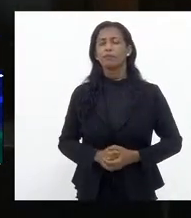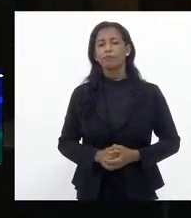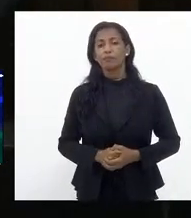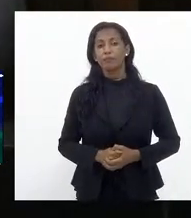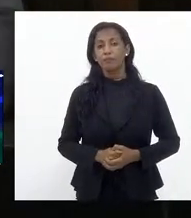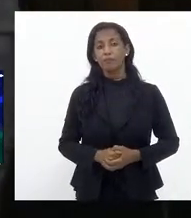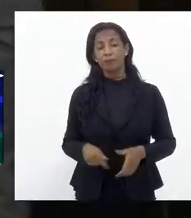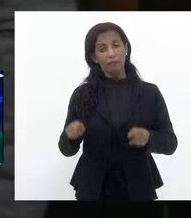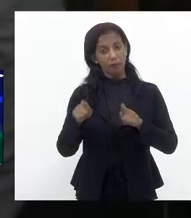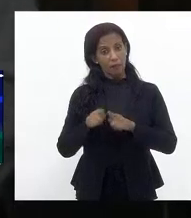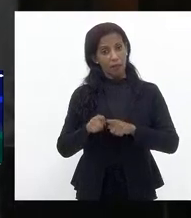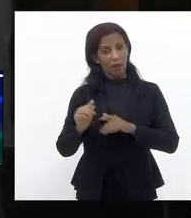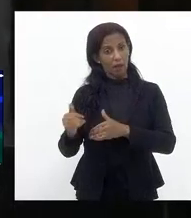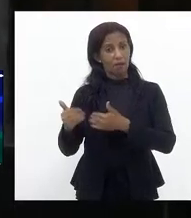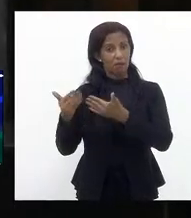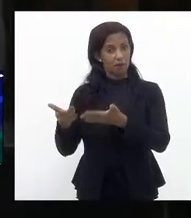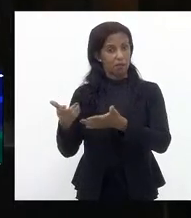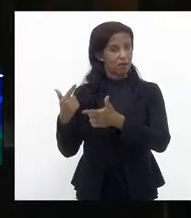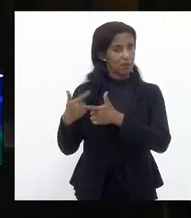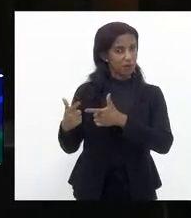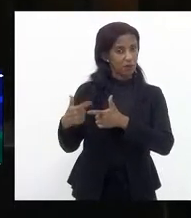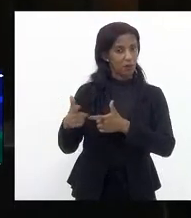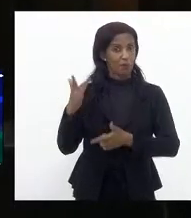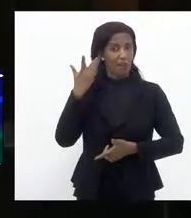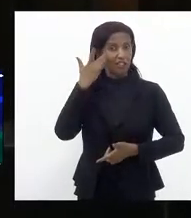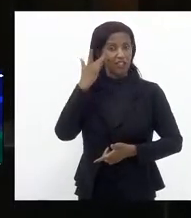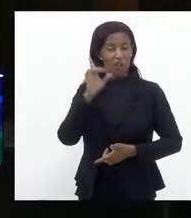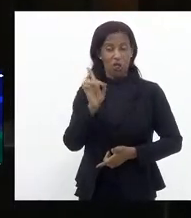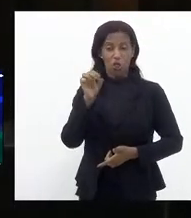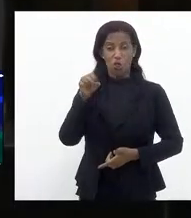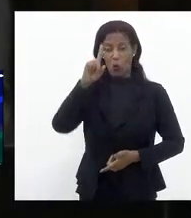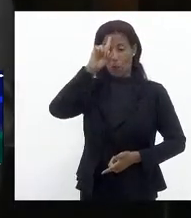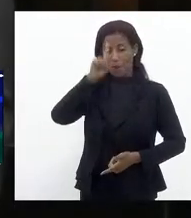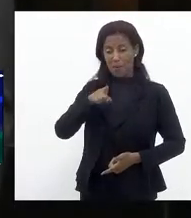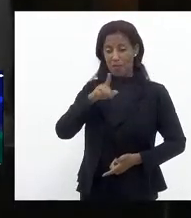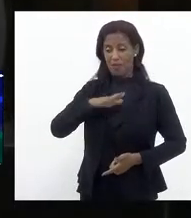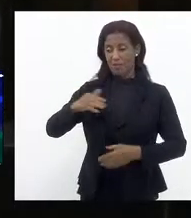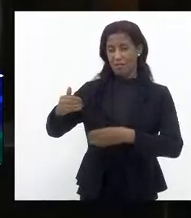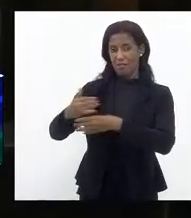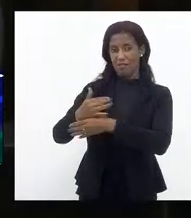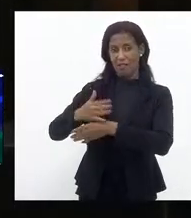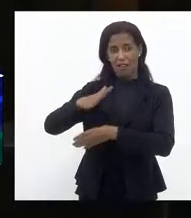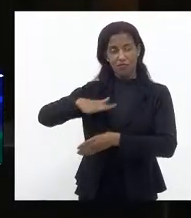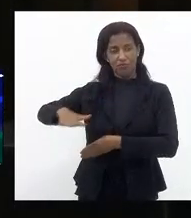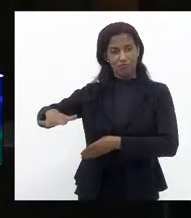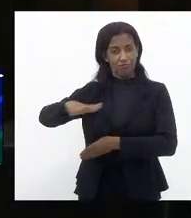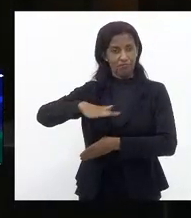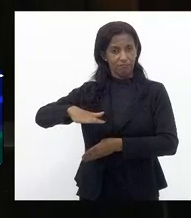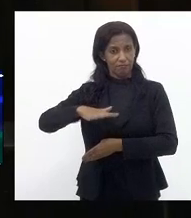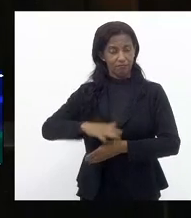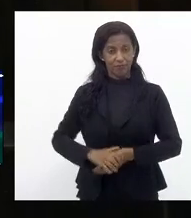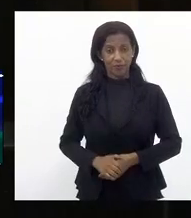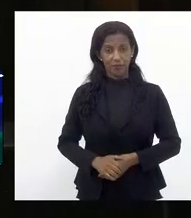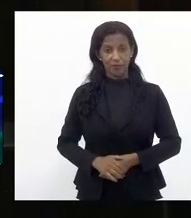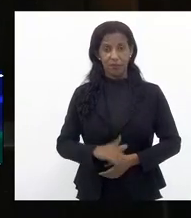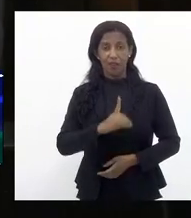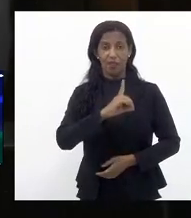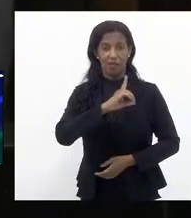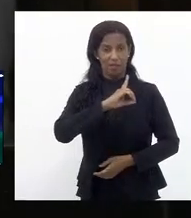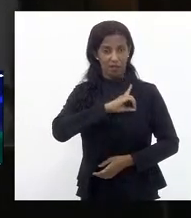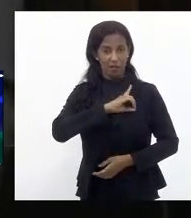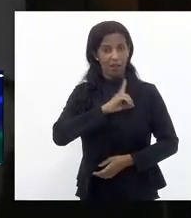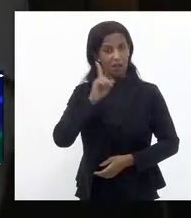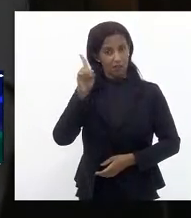Além desse problema do prefeito achar que é o dono da cidade, presidente, o delegado